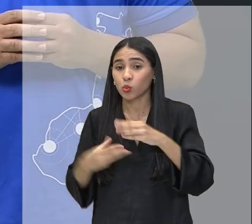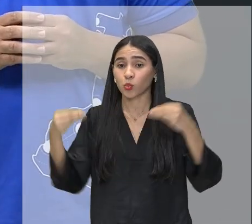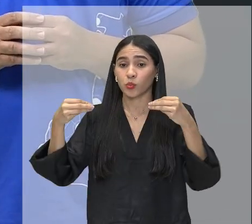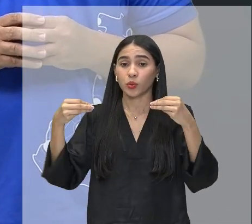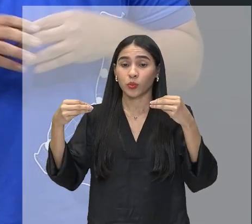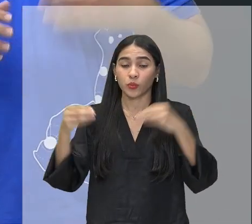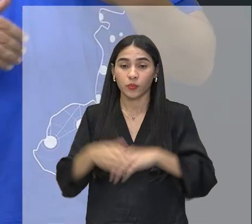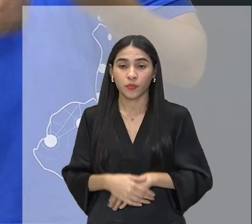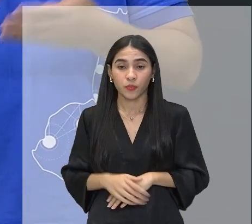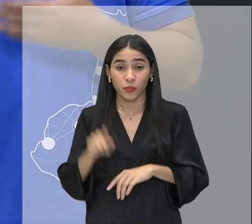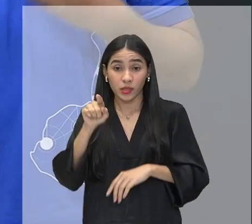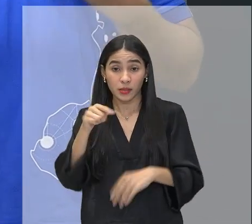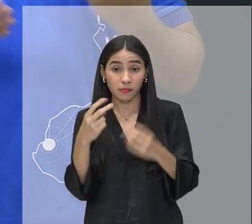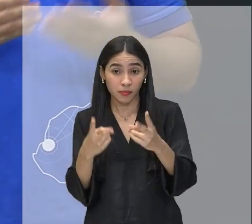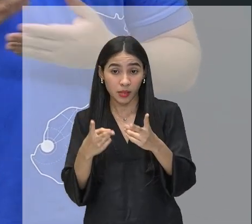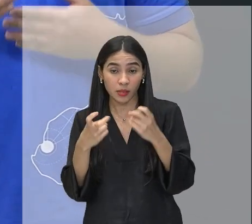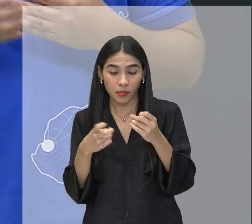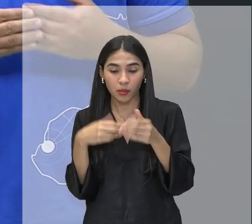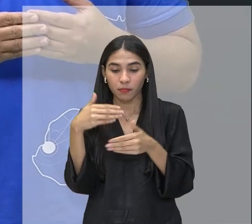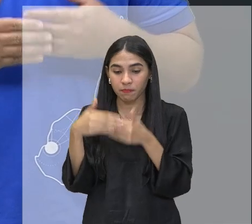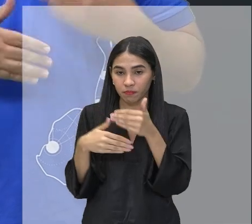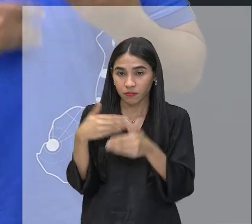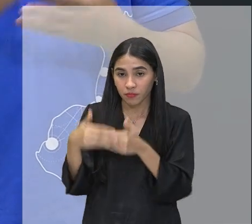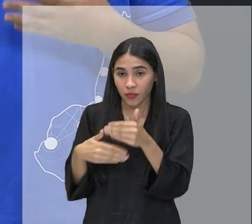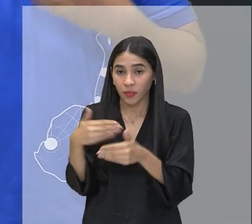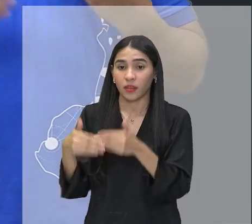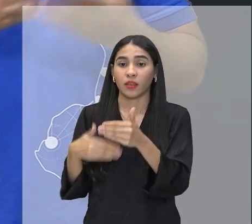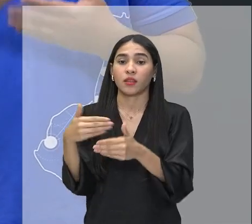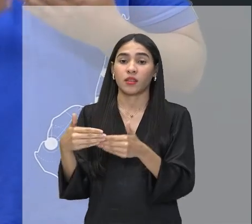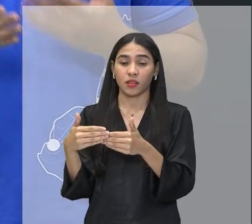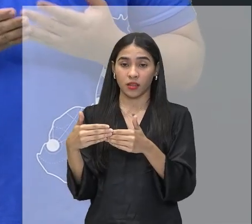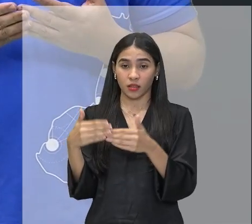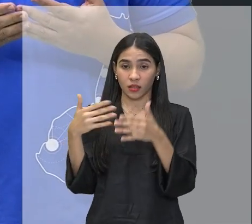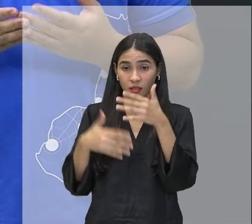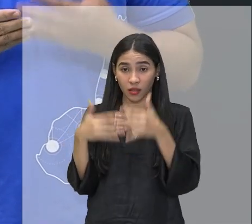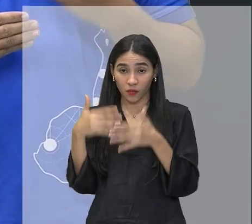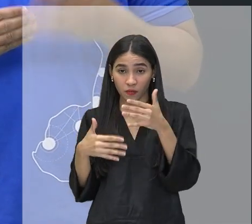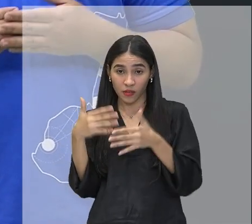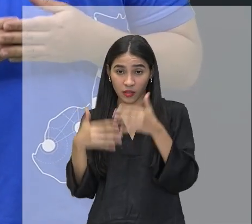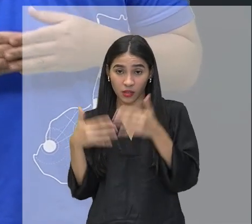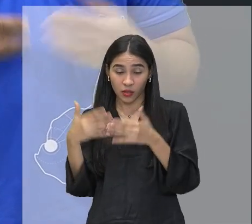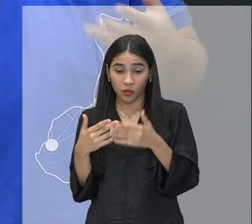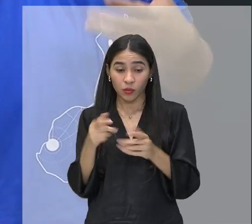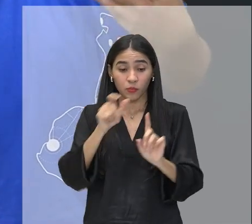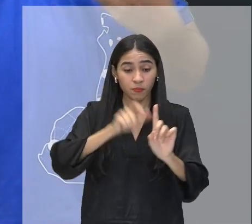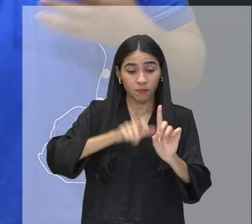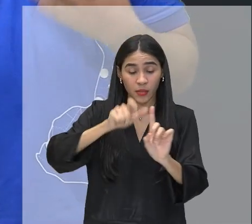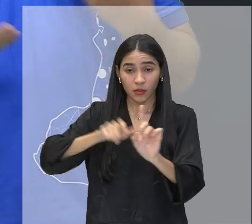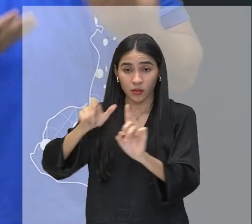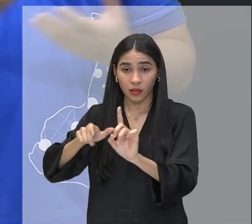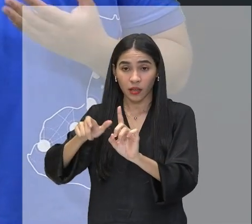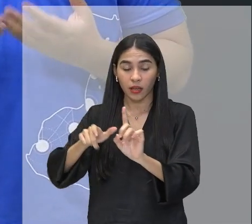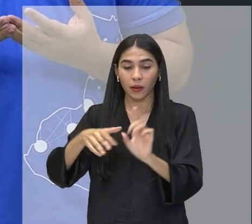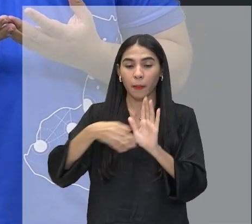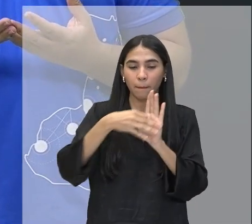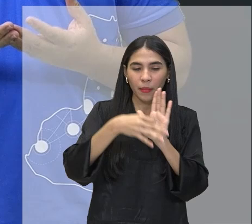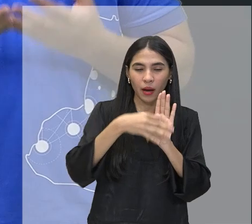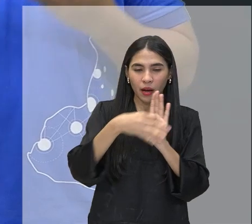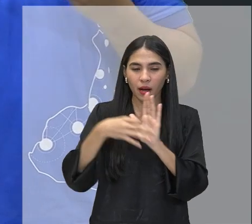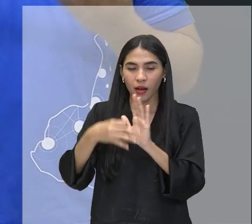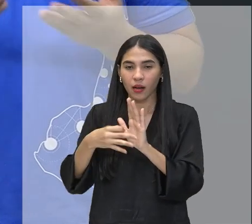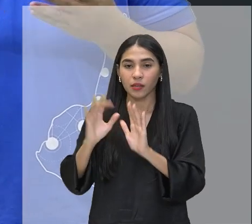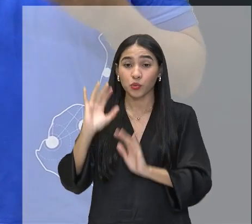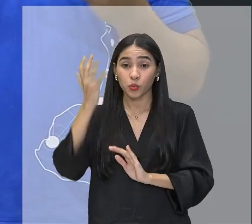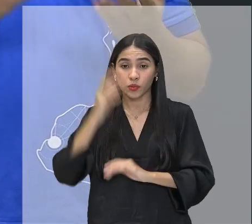aí você percebeu que no desenrolar desse conflito, dessa situação, os nossos personagens comentam toda a